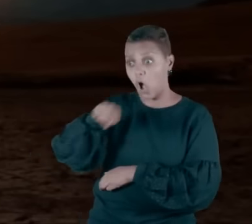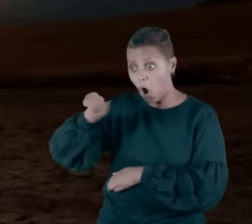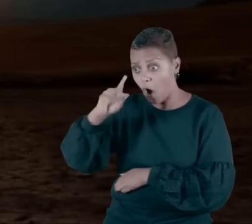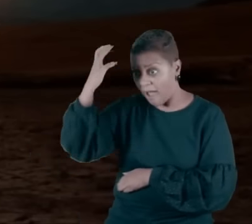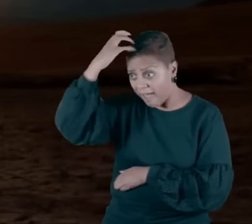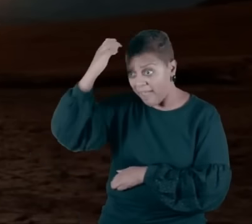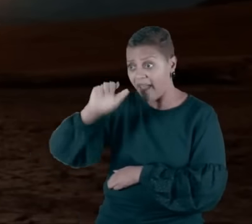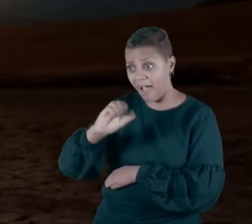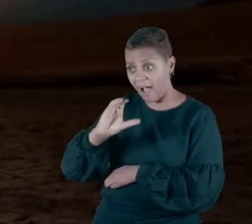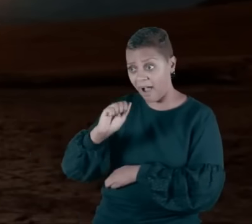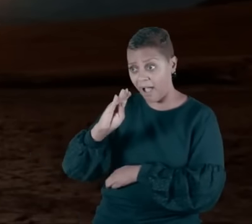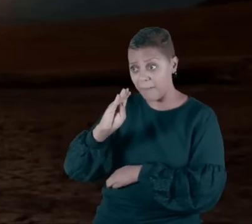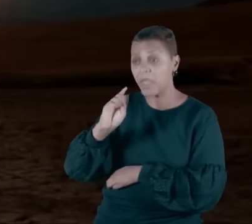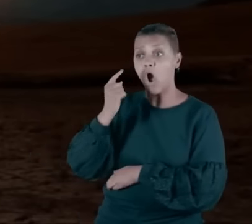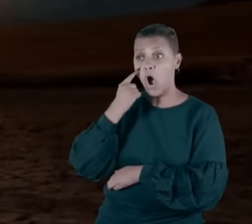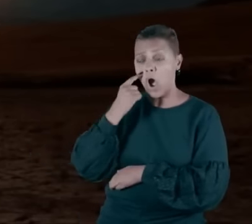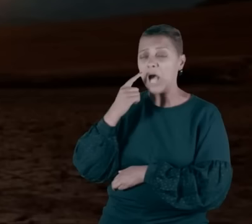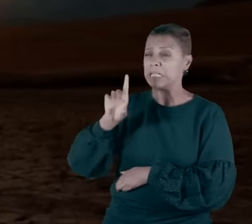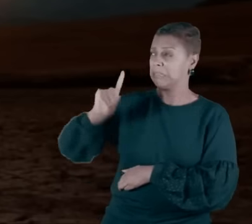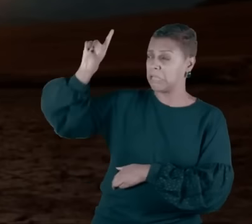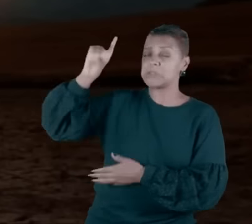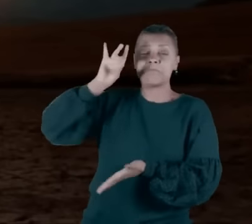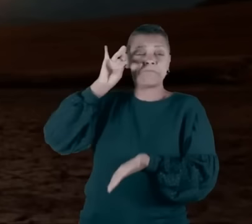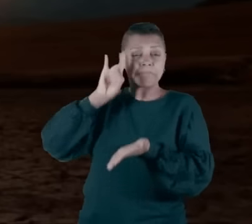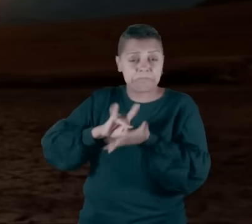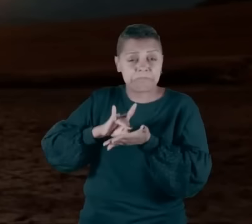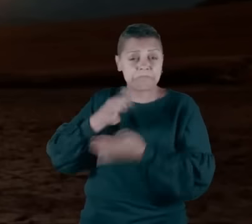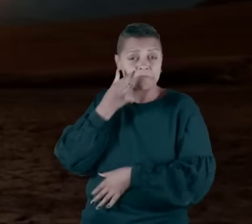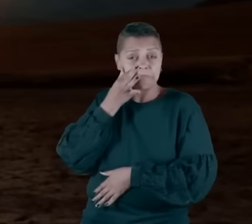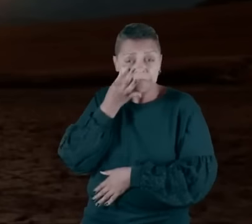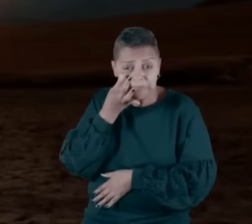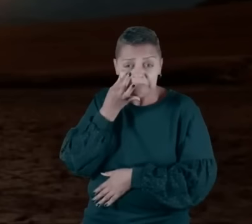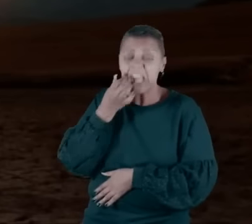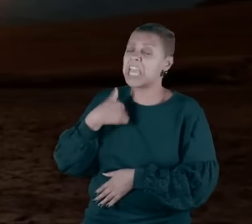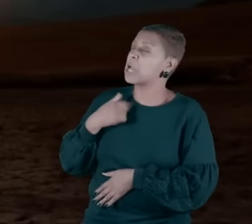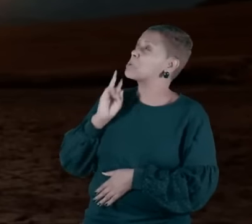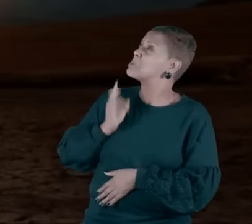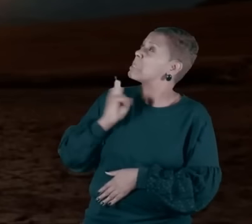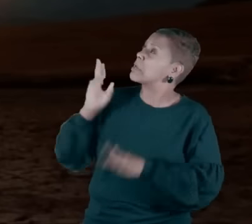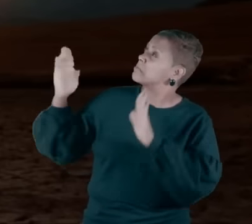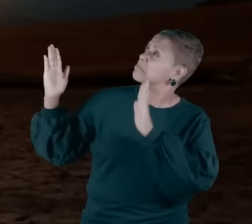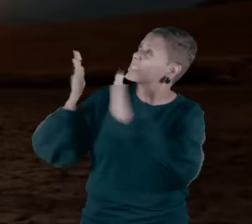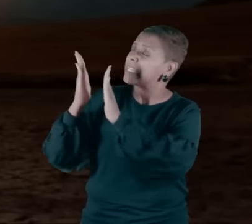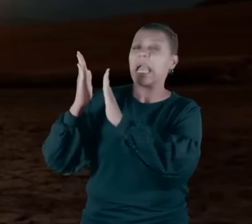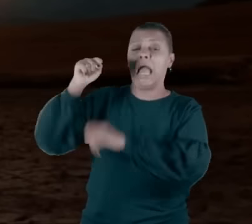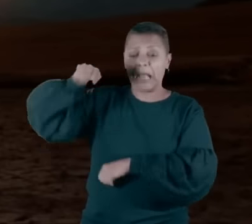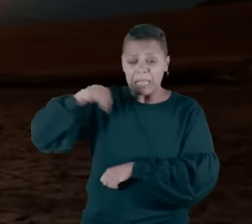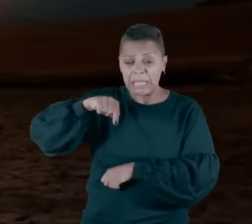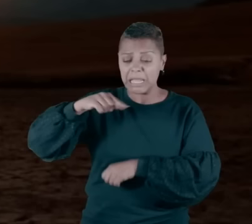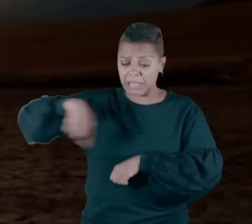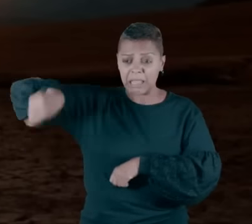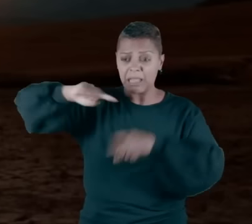certo Como vive o Senhor Deus de Israel perante cuja Face estou nem orvalho nem